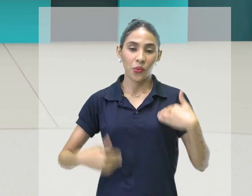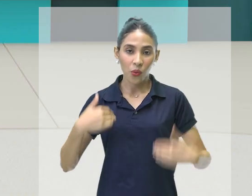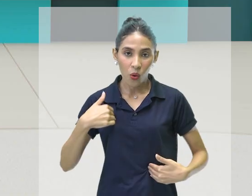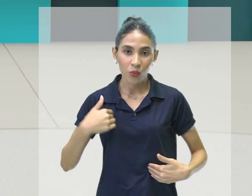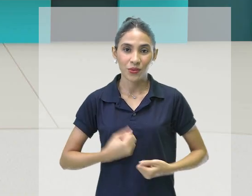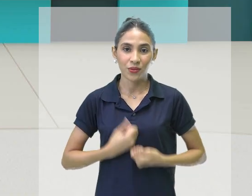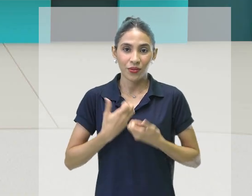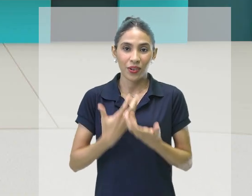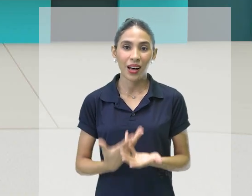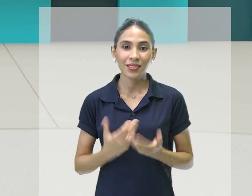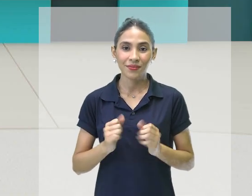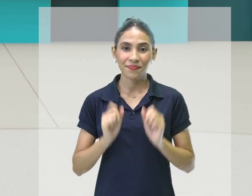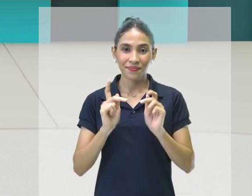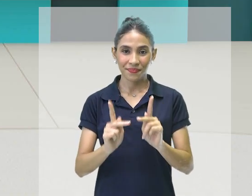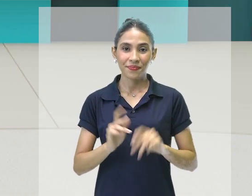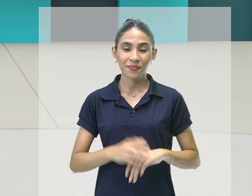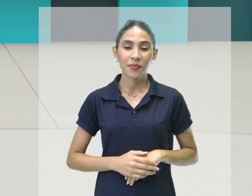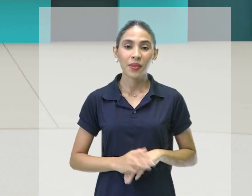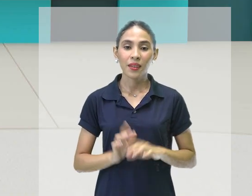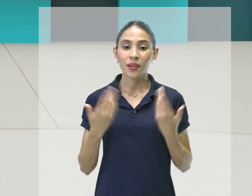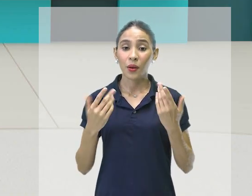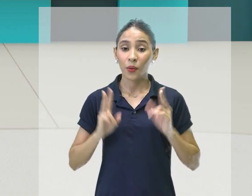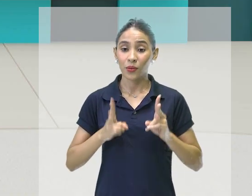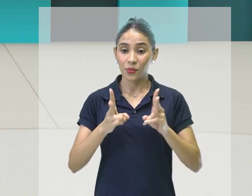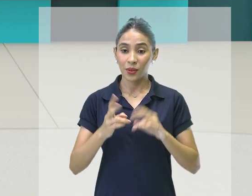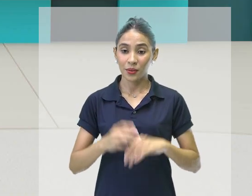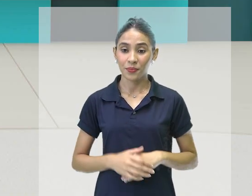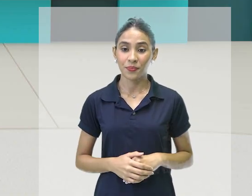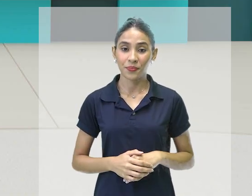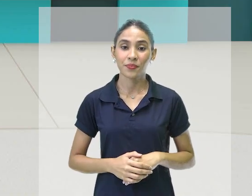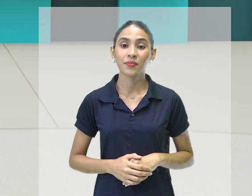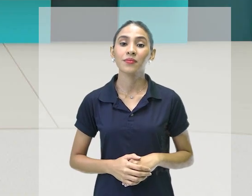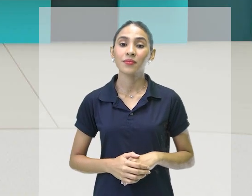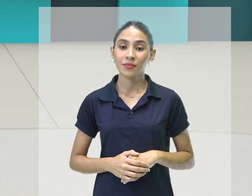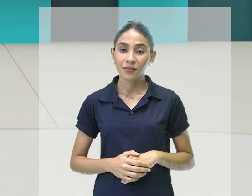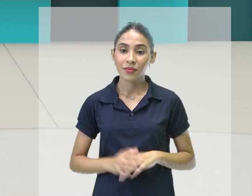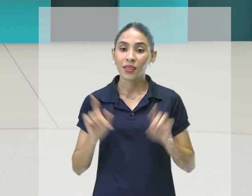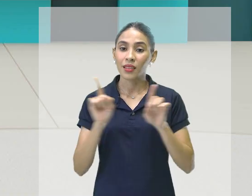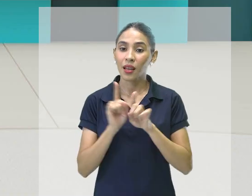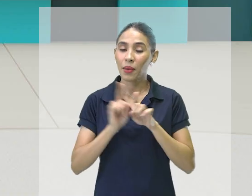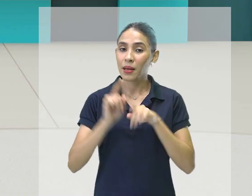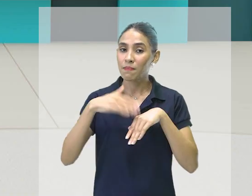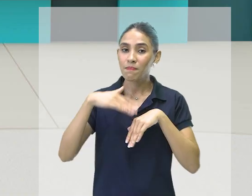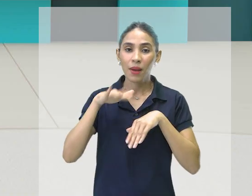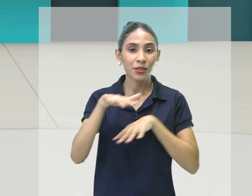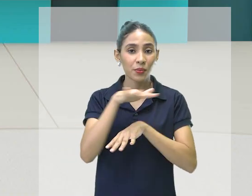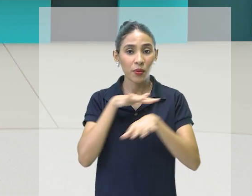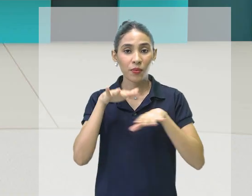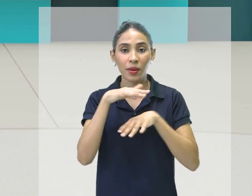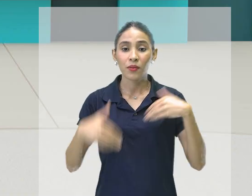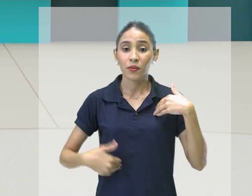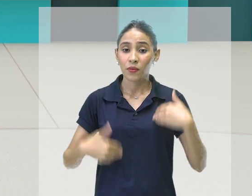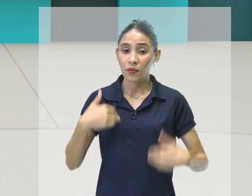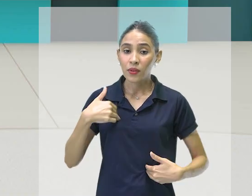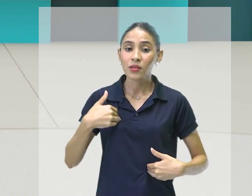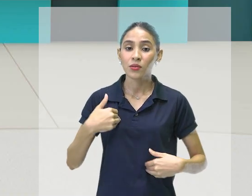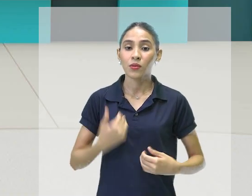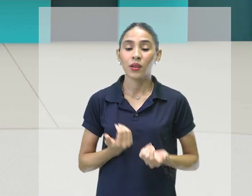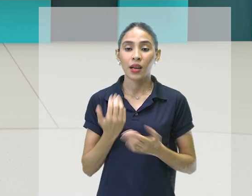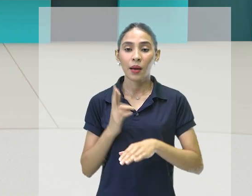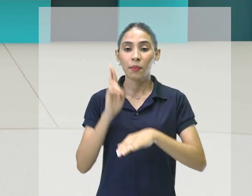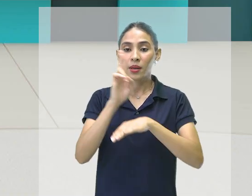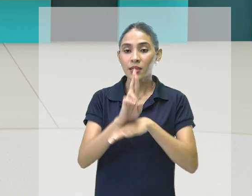realmente, o nosso corpo fala. Tá certo? Continuando. Muito além de movimentos físicos,